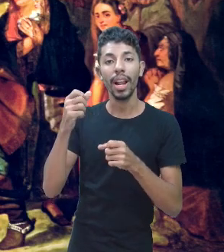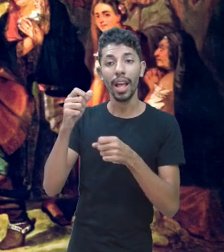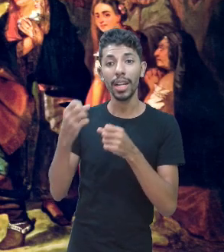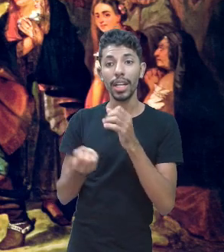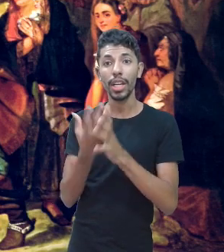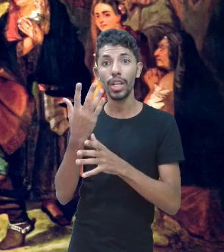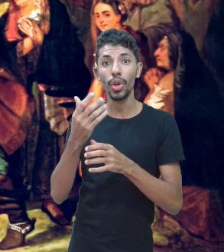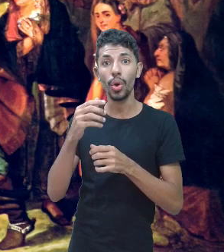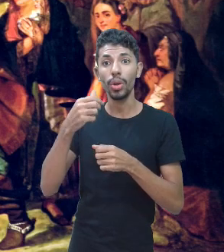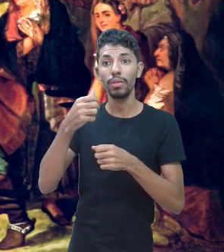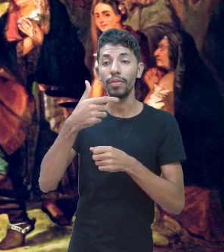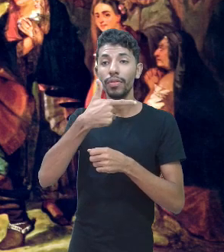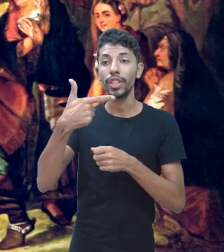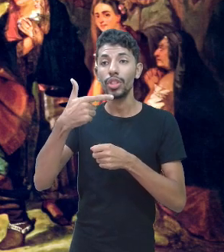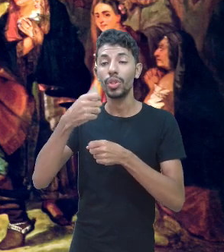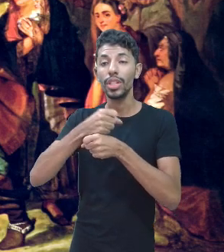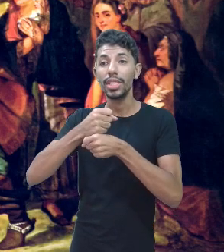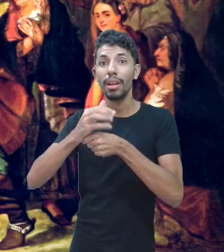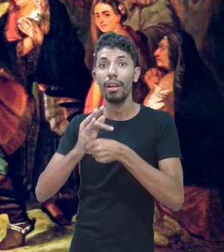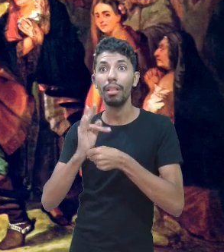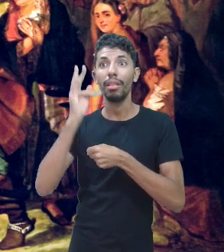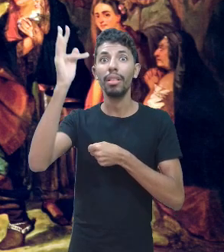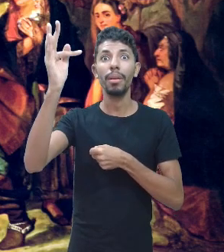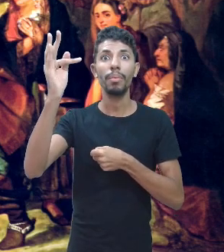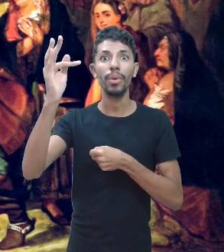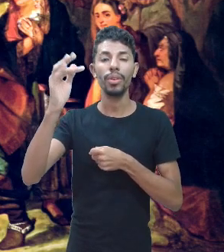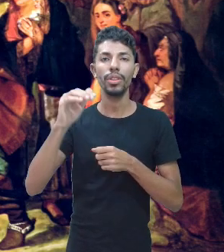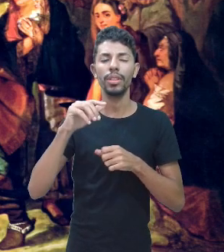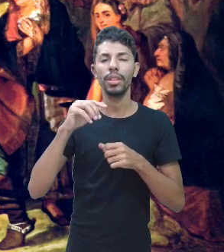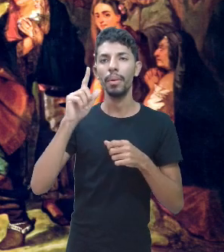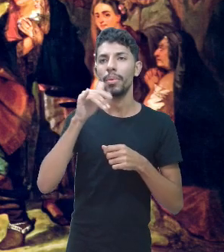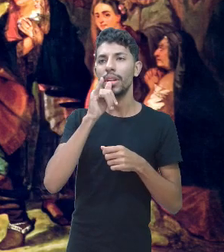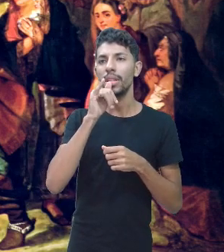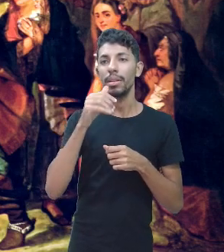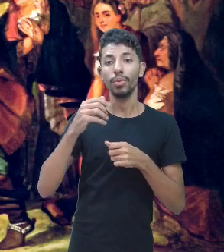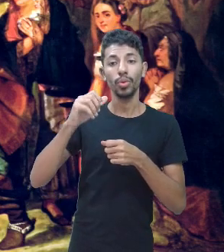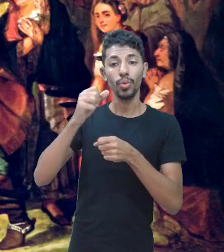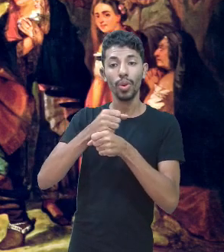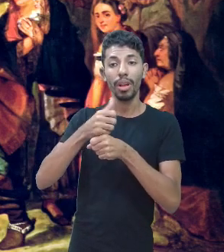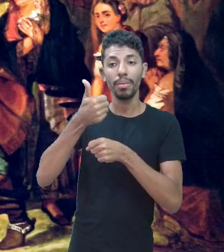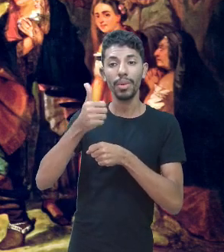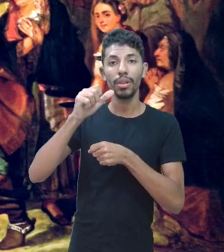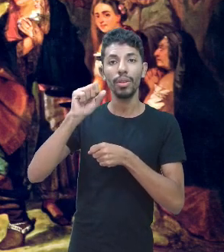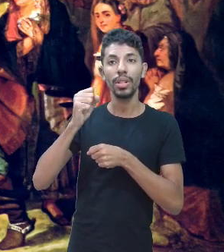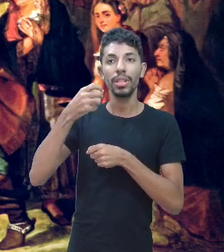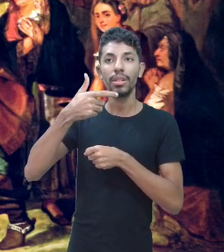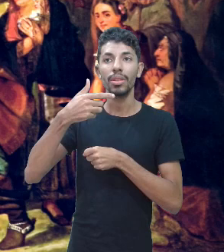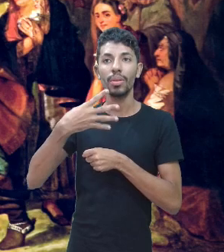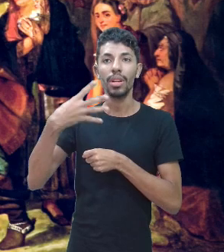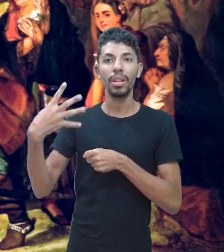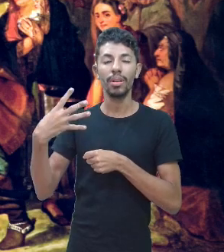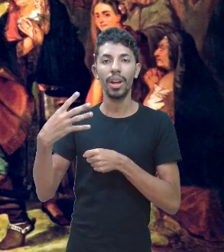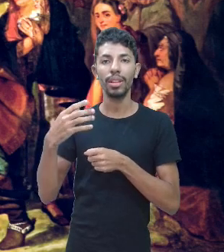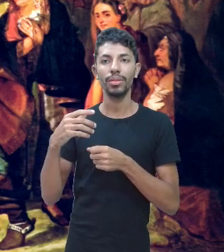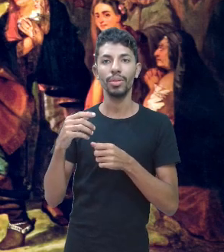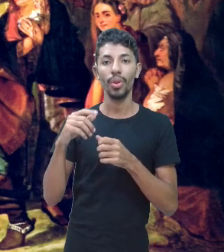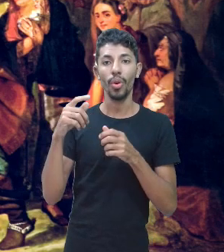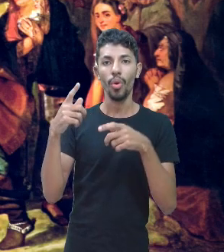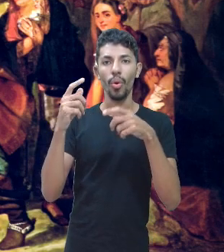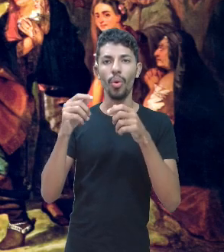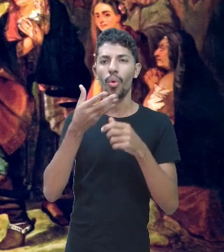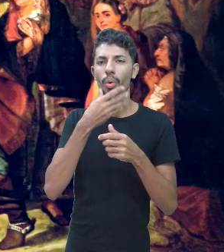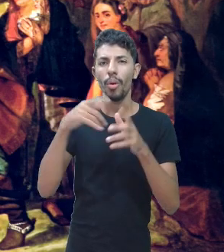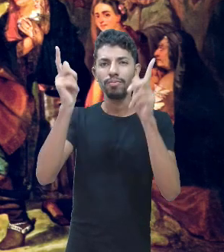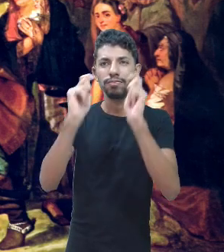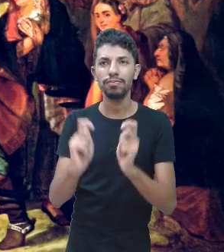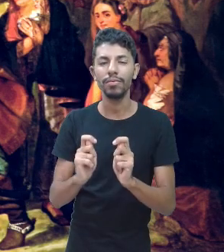depois da independência do Brasil. Ela foi feita em 1844. O artista francês que a fez, né, internacional,